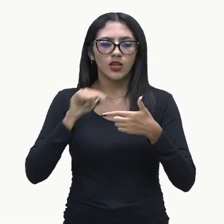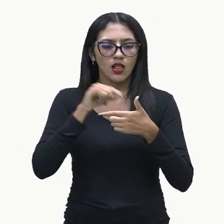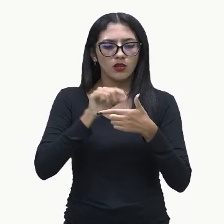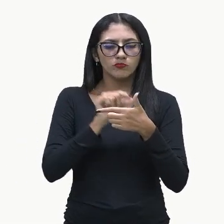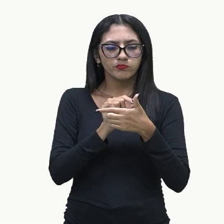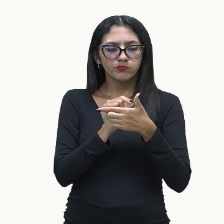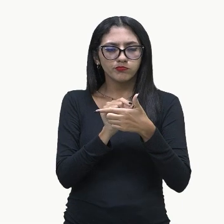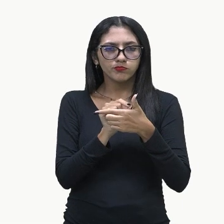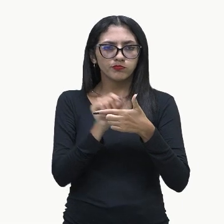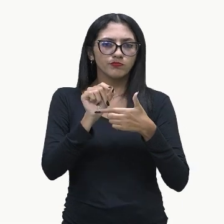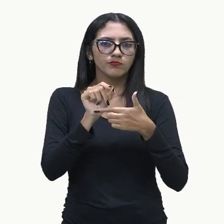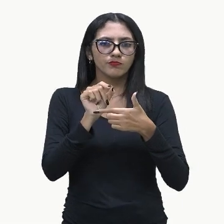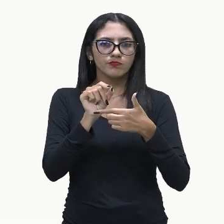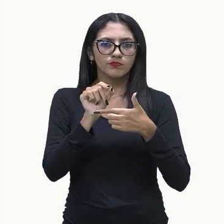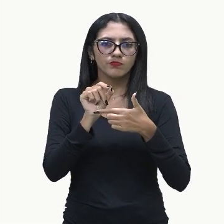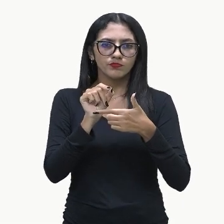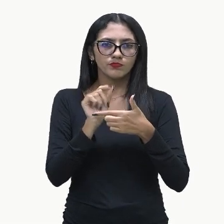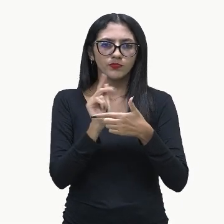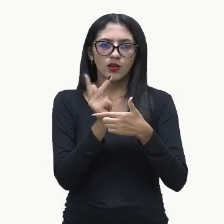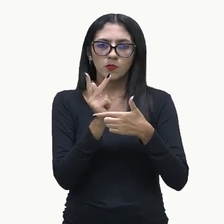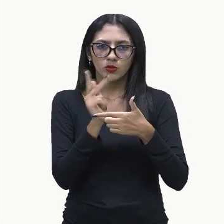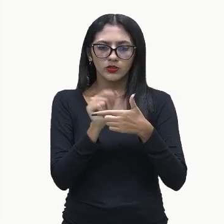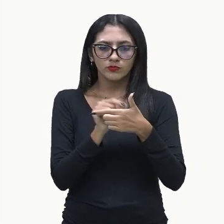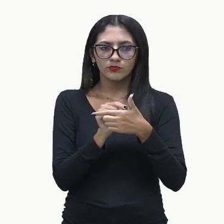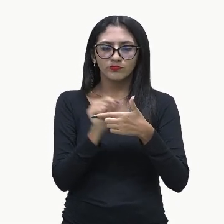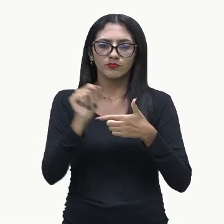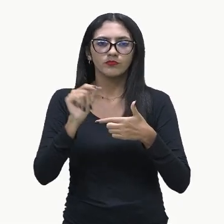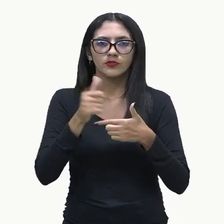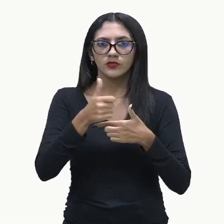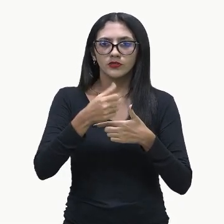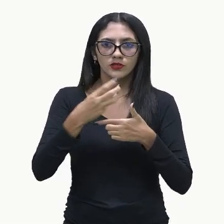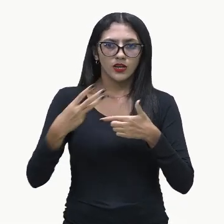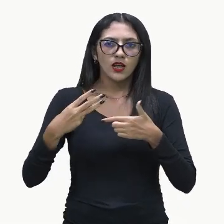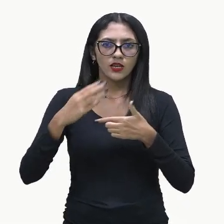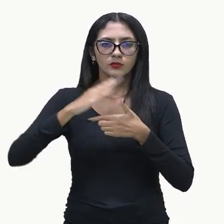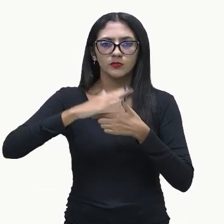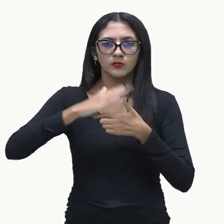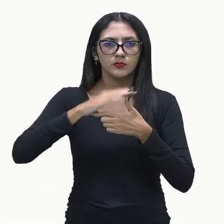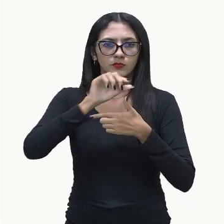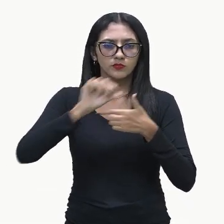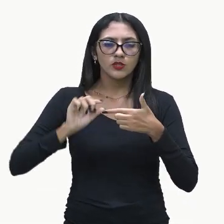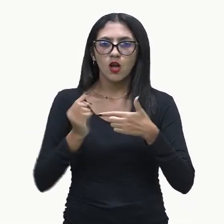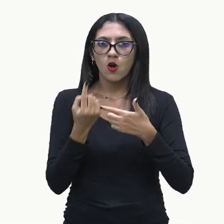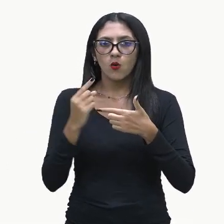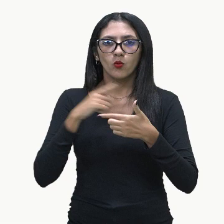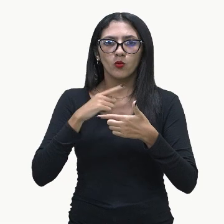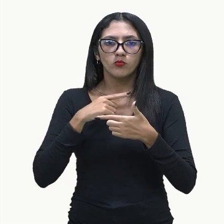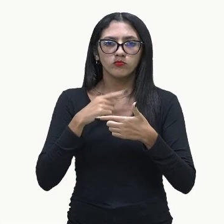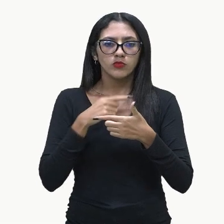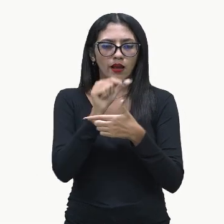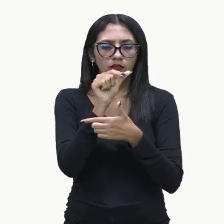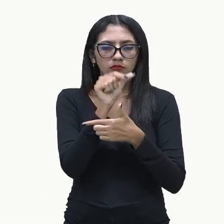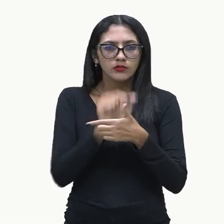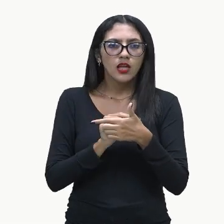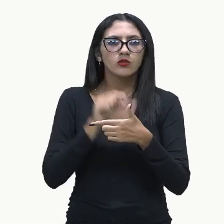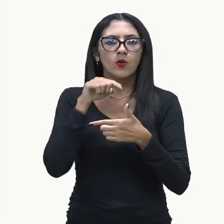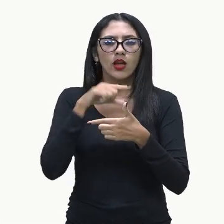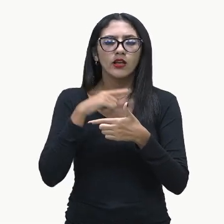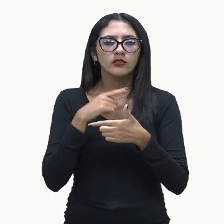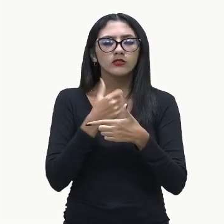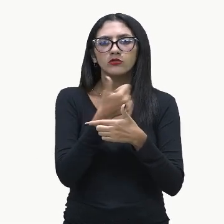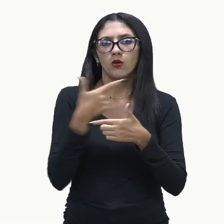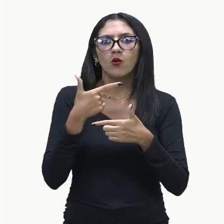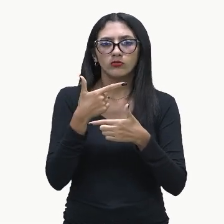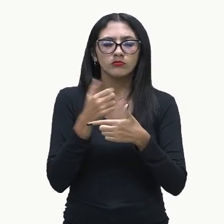Então, aqui é a nossa hipotenusa, 13. E um dos catetos mede 12. Tanto faz se eu